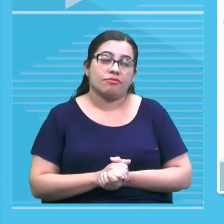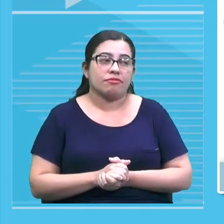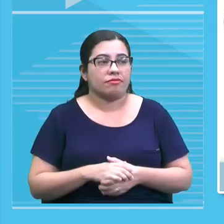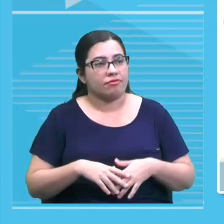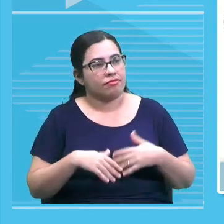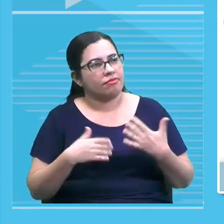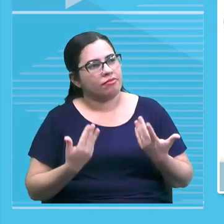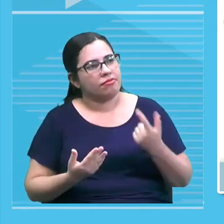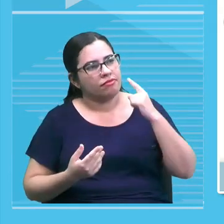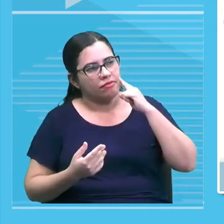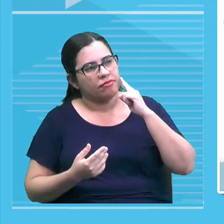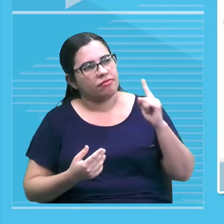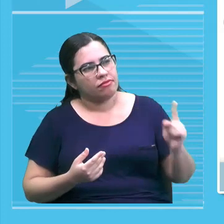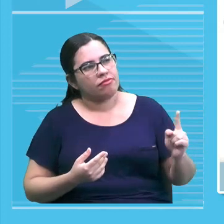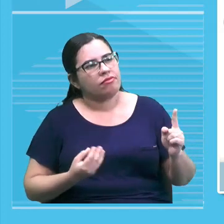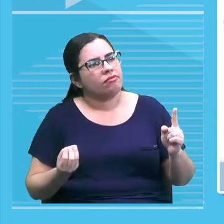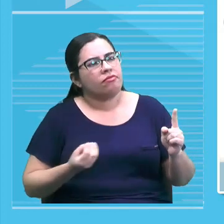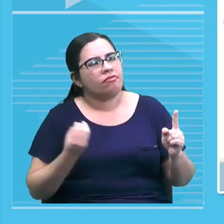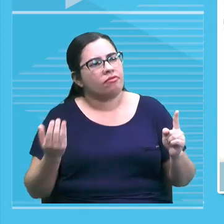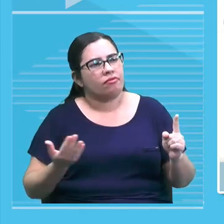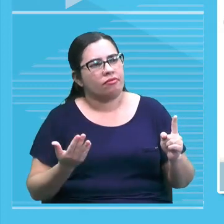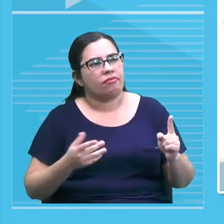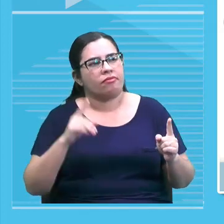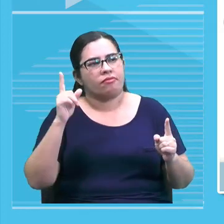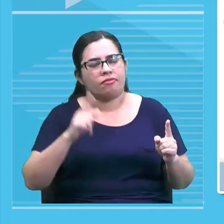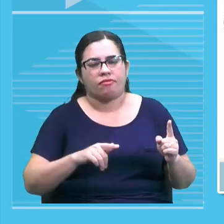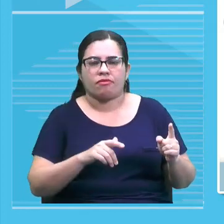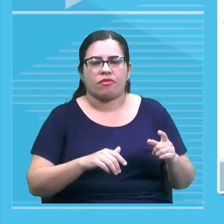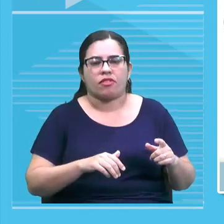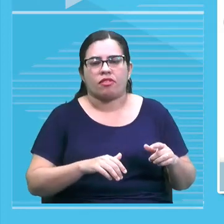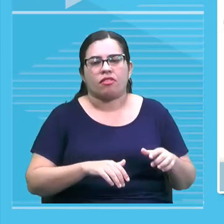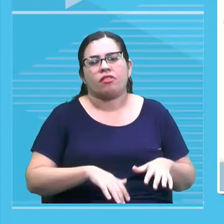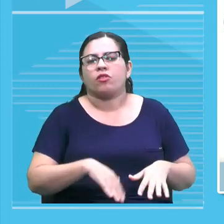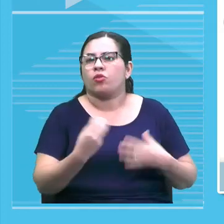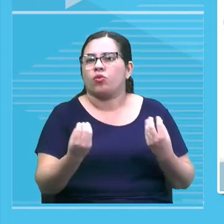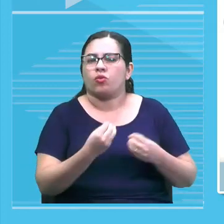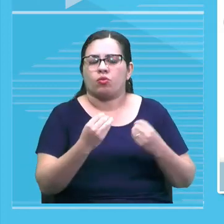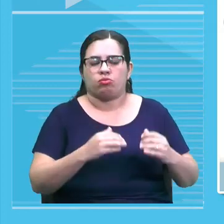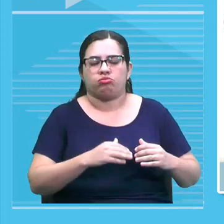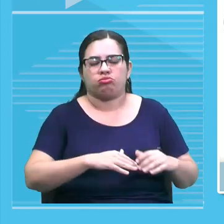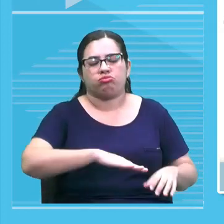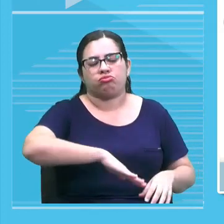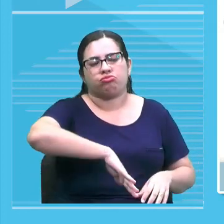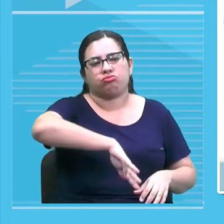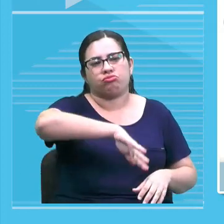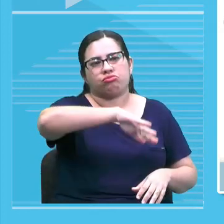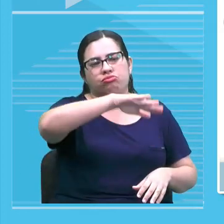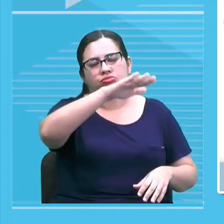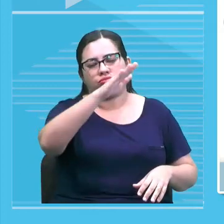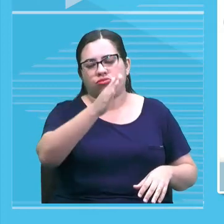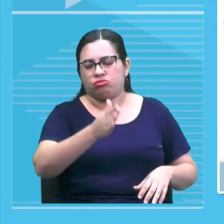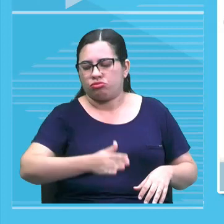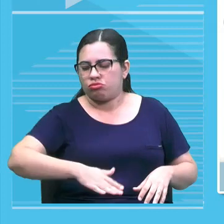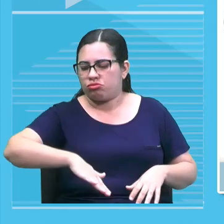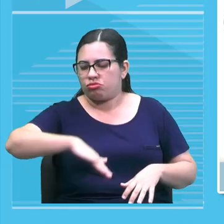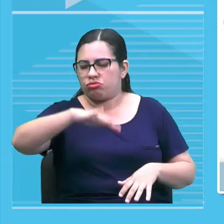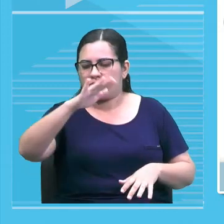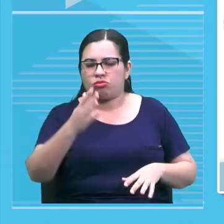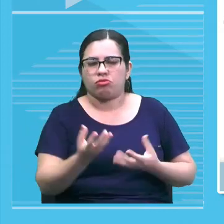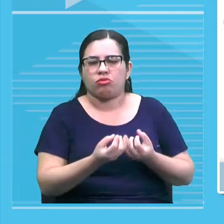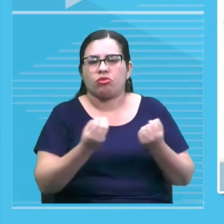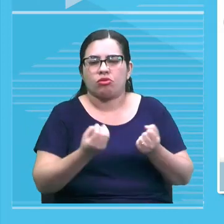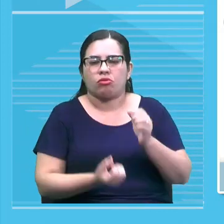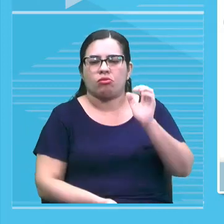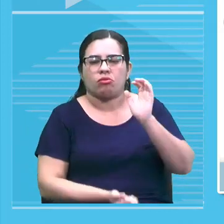transversal eram perpendiculares ou seja formavam ângulos de 90